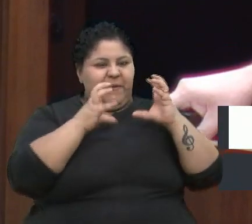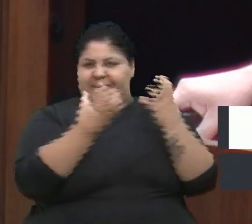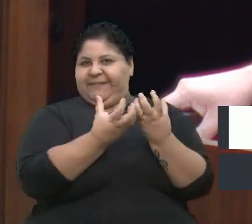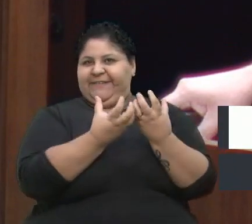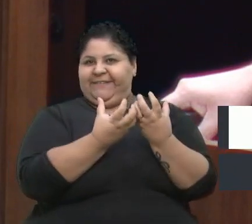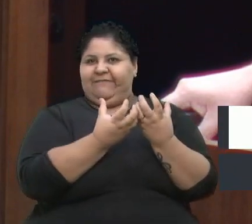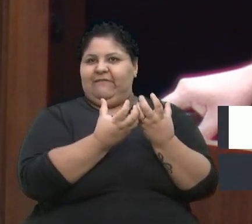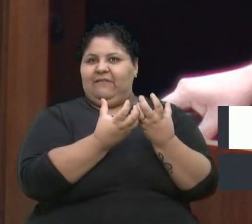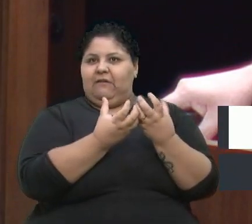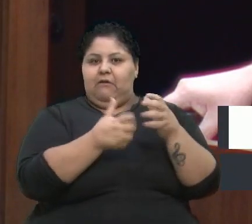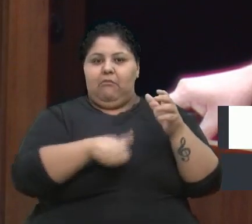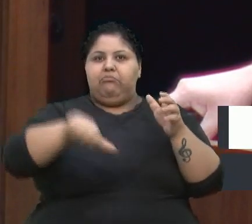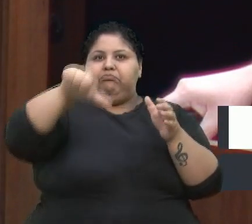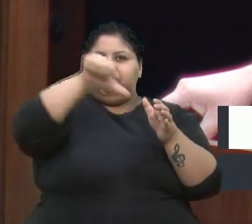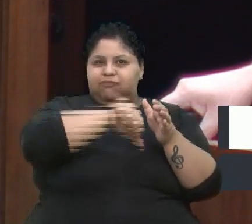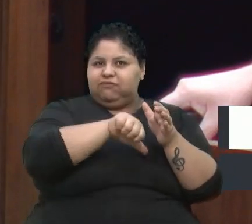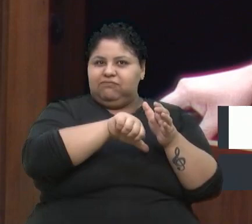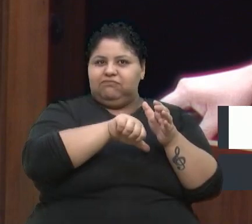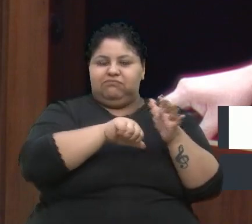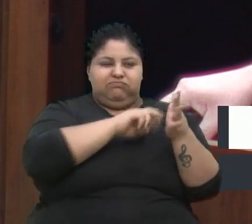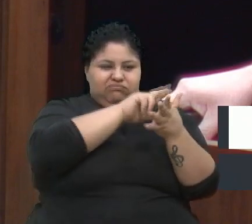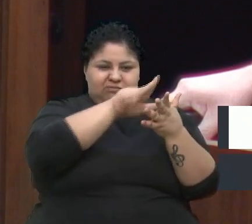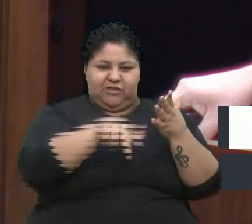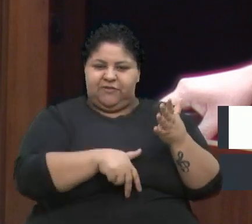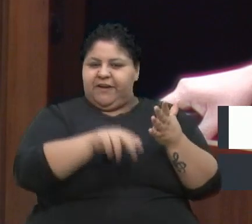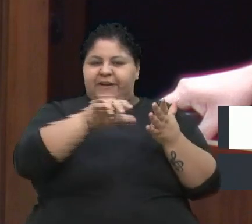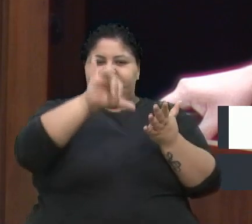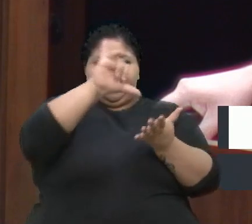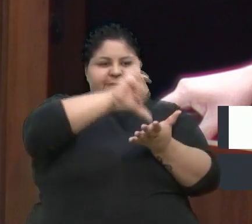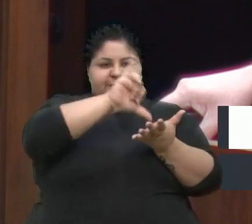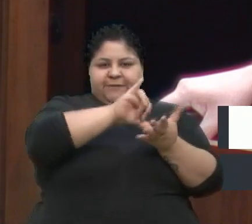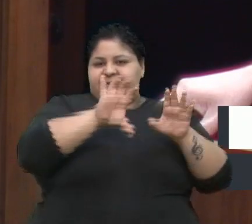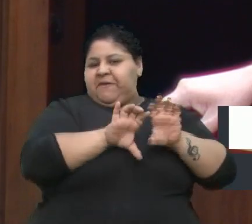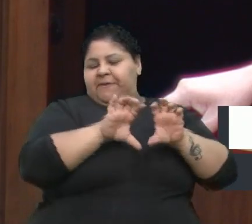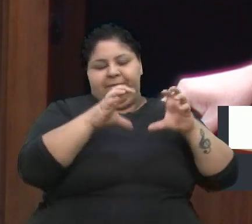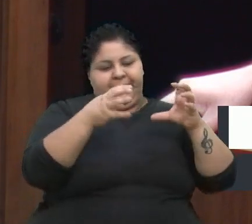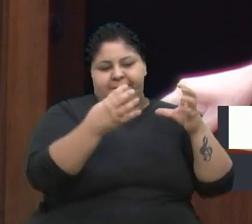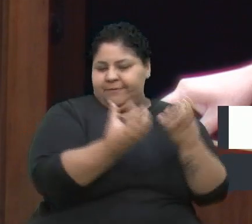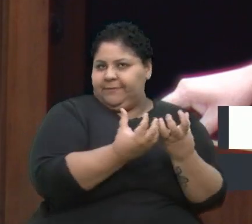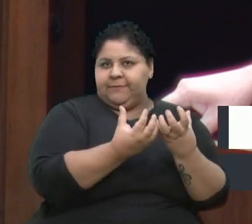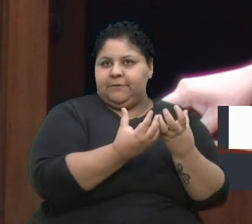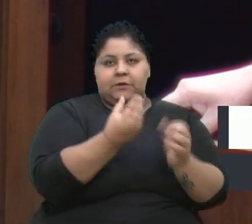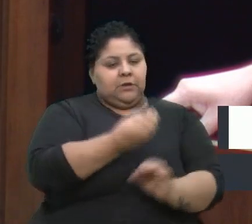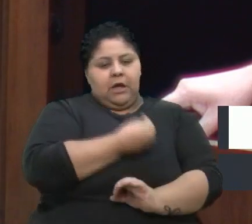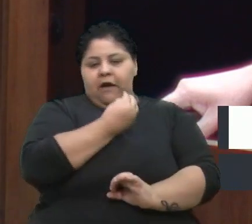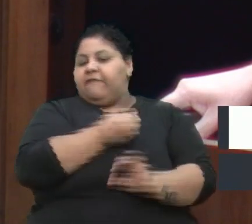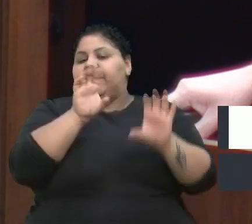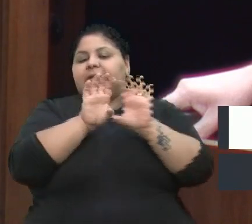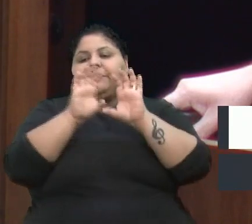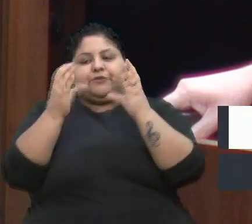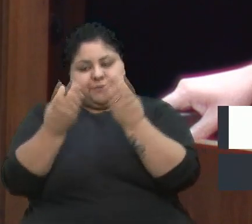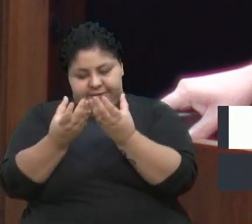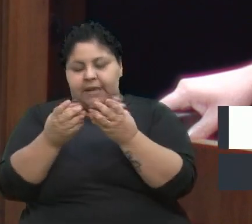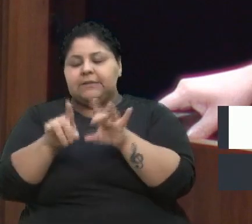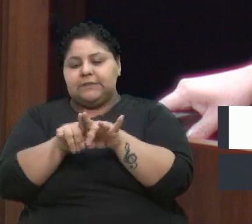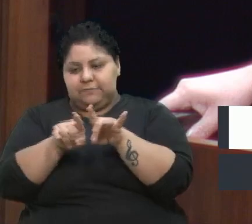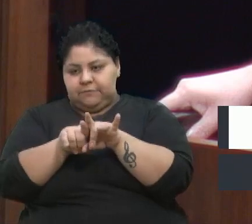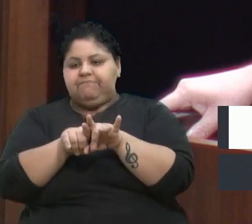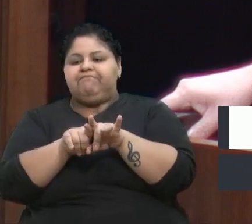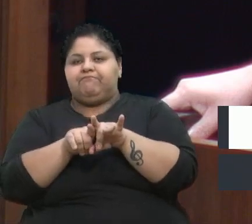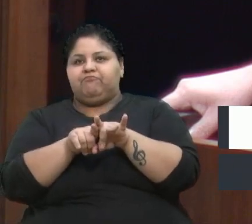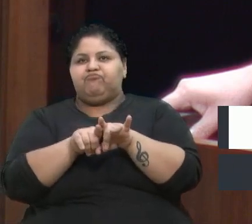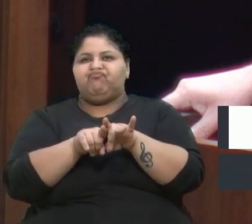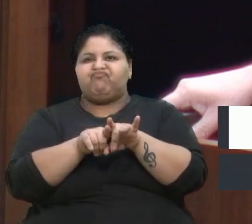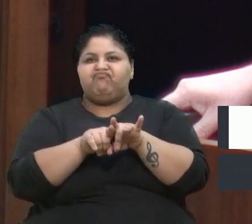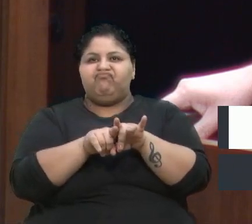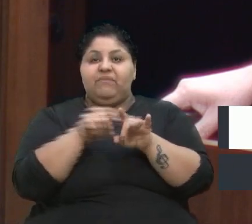inviabilizar os diversos centros comunitários, enfim, a vida das comunidades,